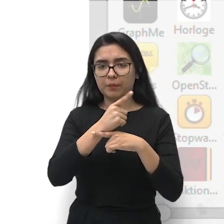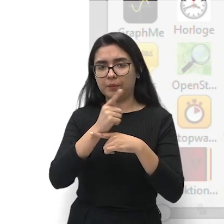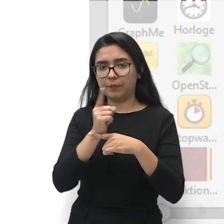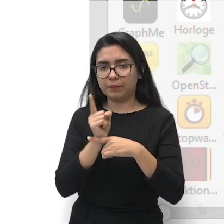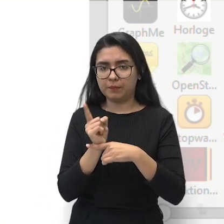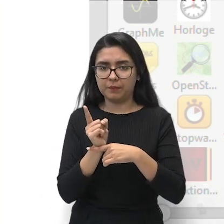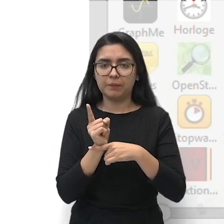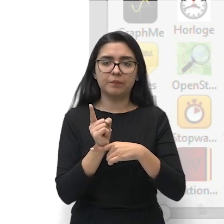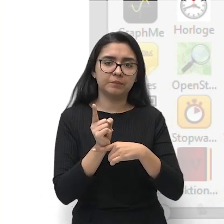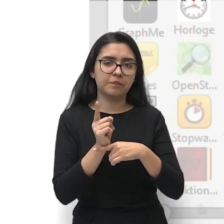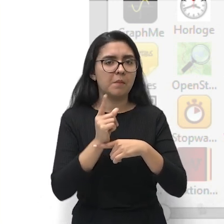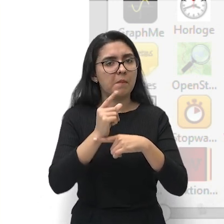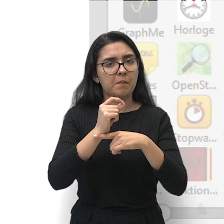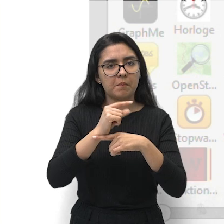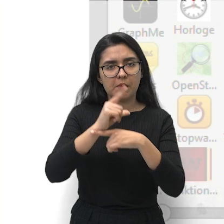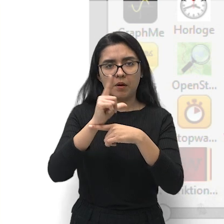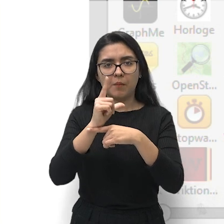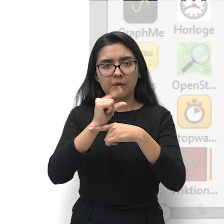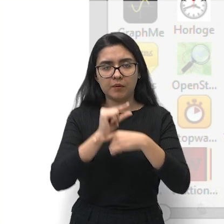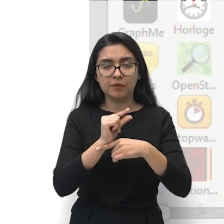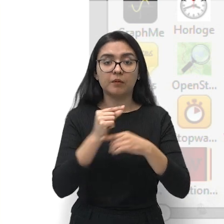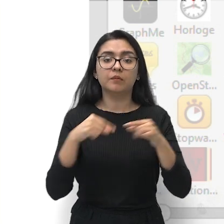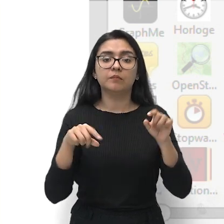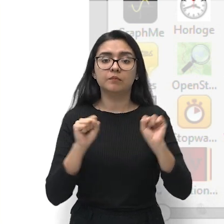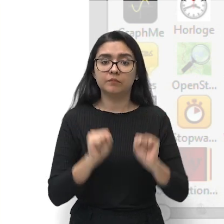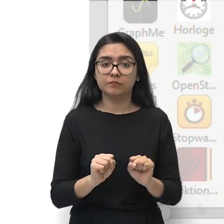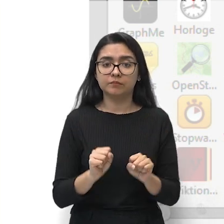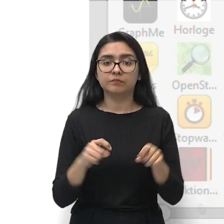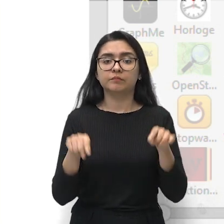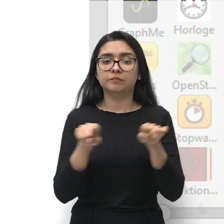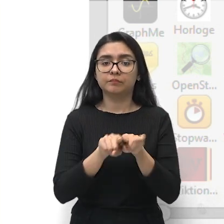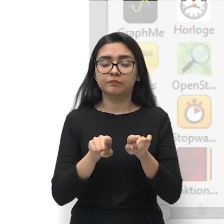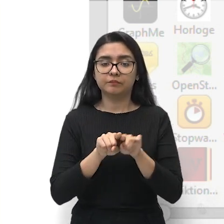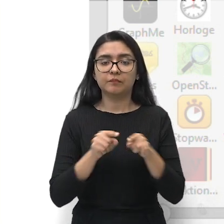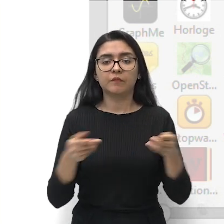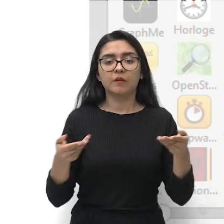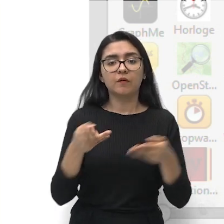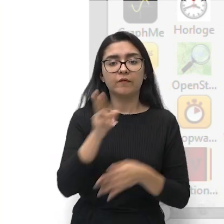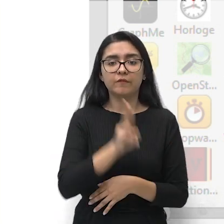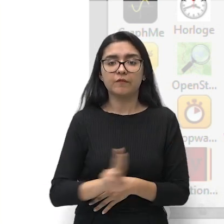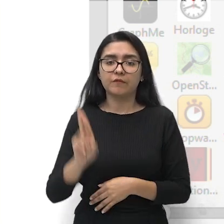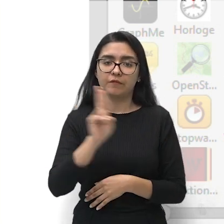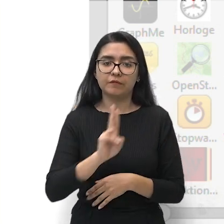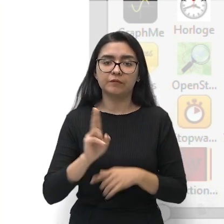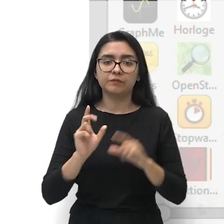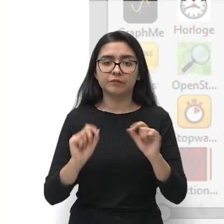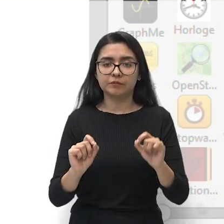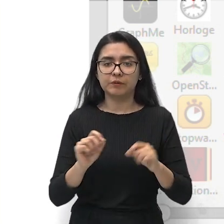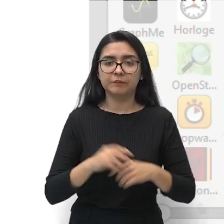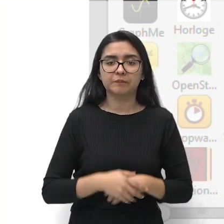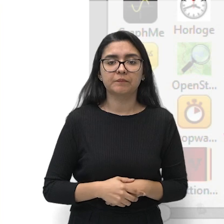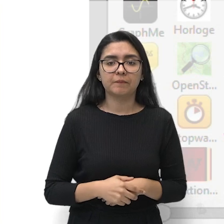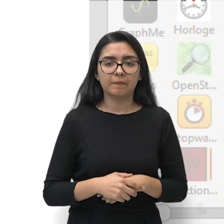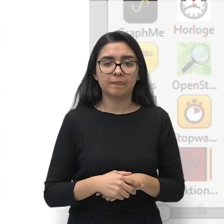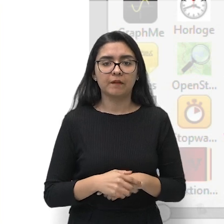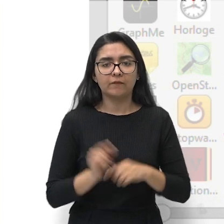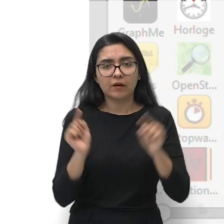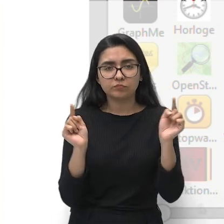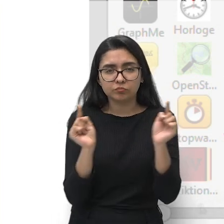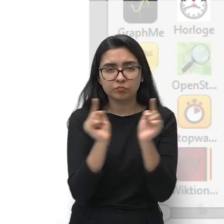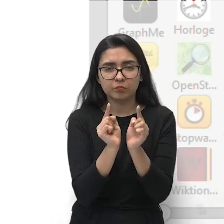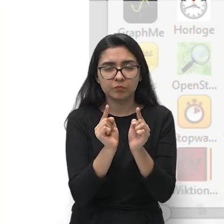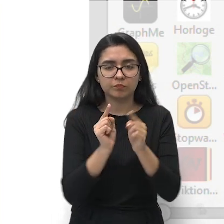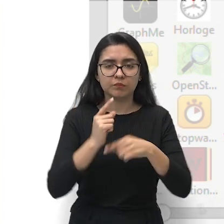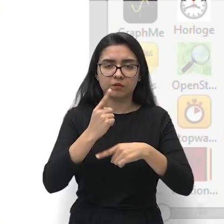maior, um pouco menor, para traçar um outro arco. Nós vamos usar aqui uma abertura um pouco menor, só para